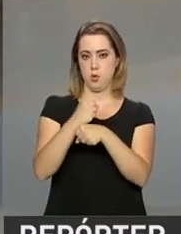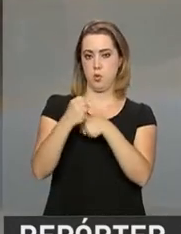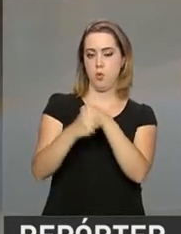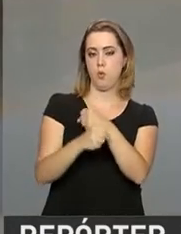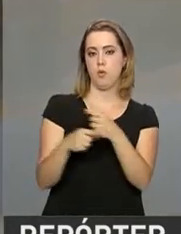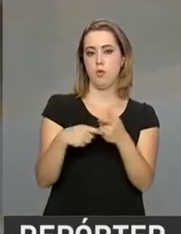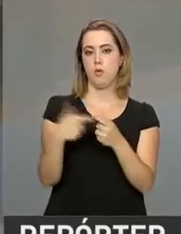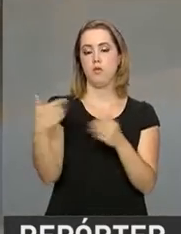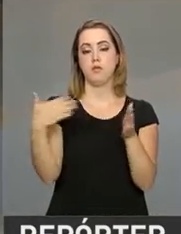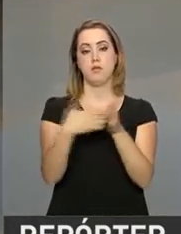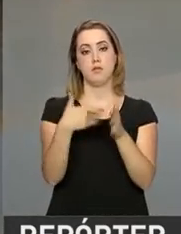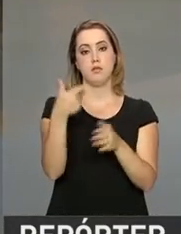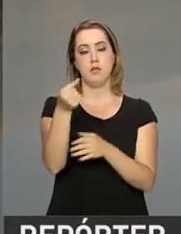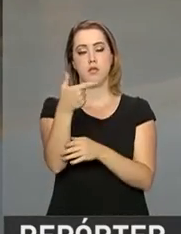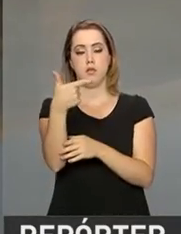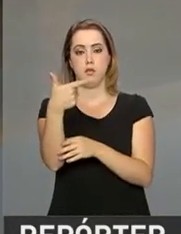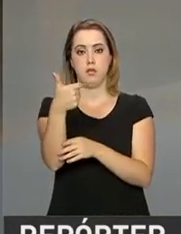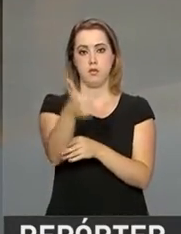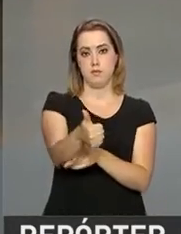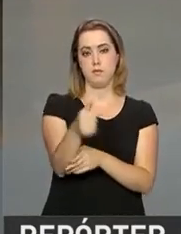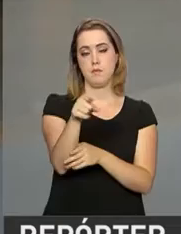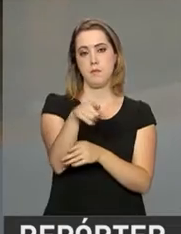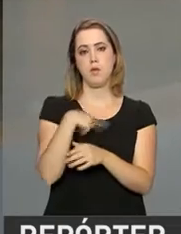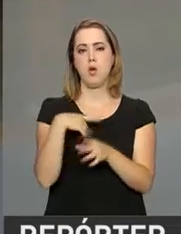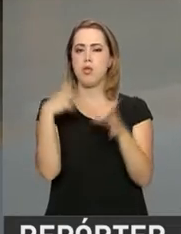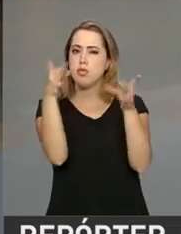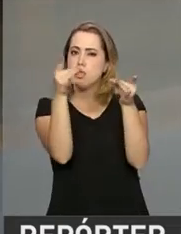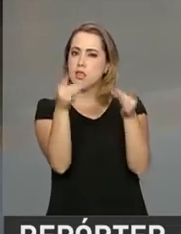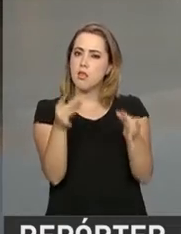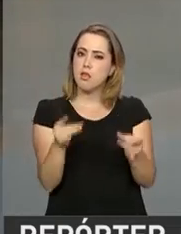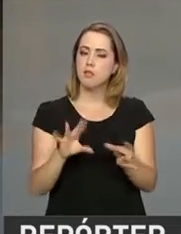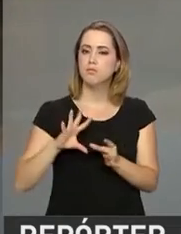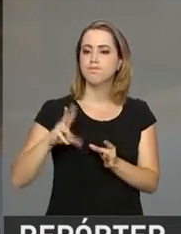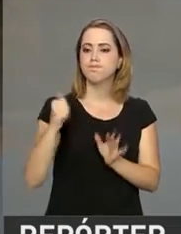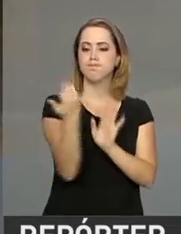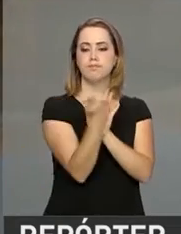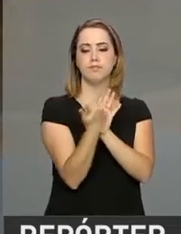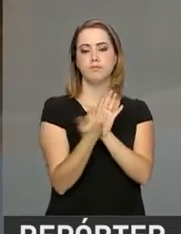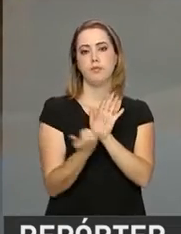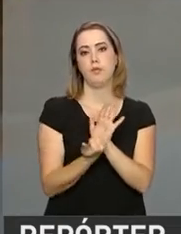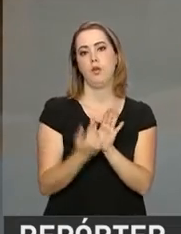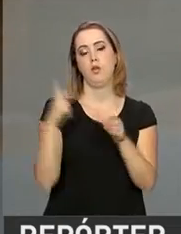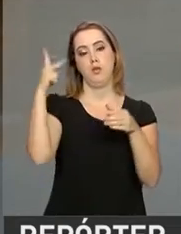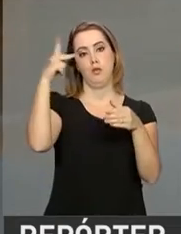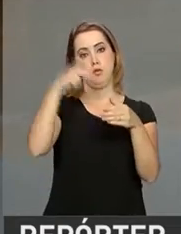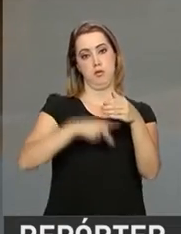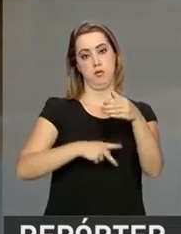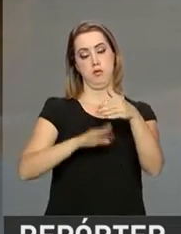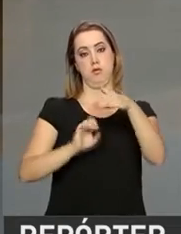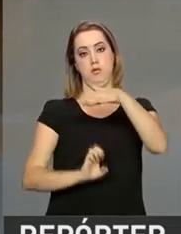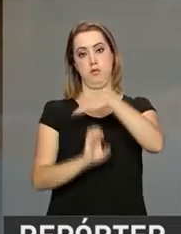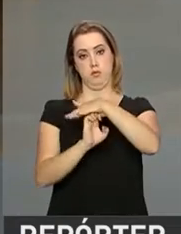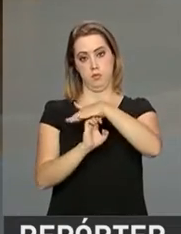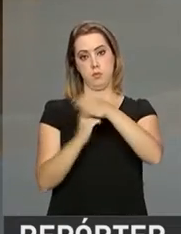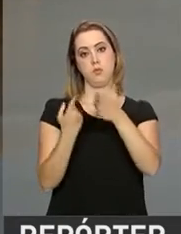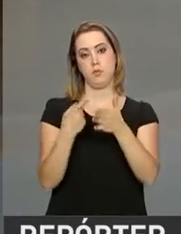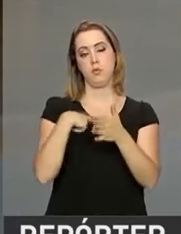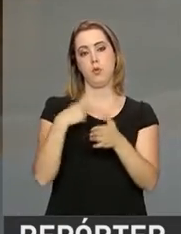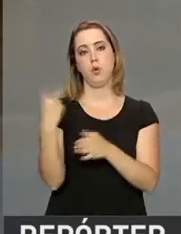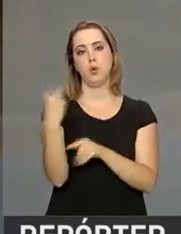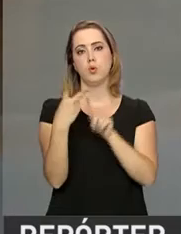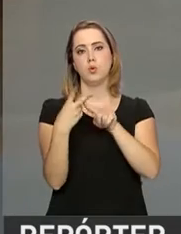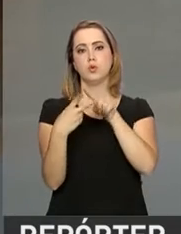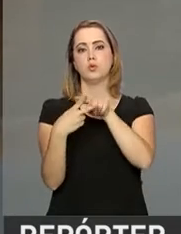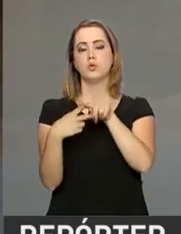apresentar em mínimos detalhes ao presidente da República, Michel Temer. Em relação ao plano estratégico da companhia, nos dois